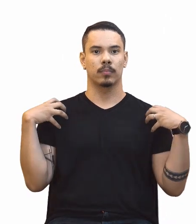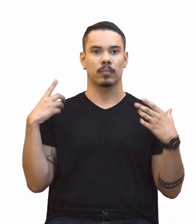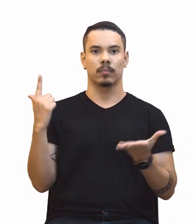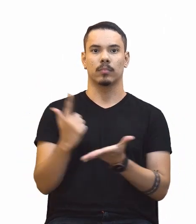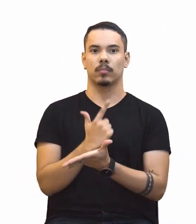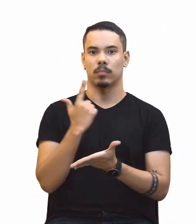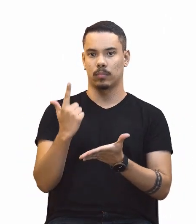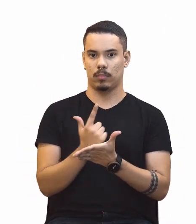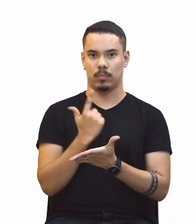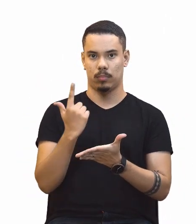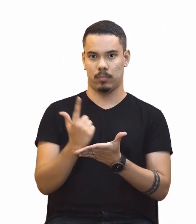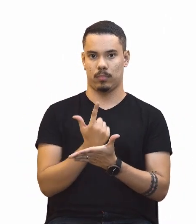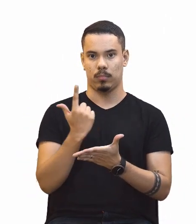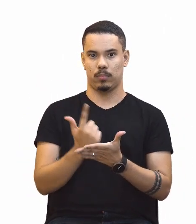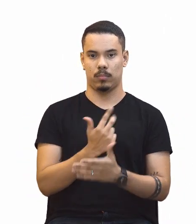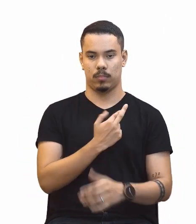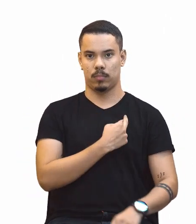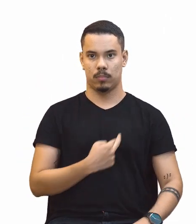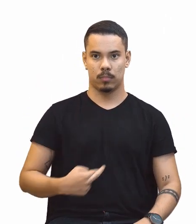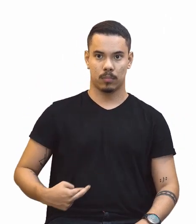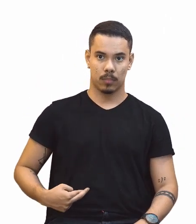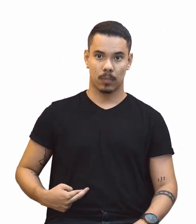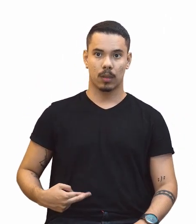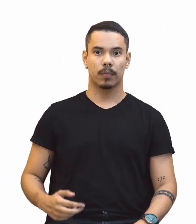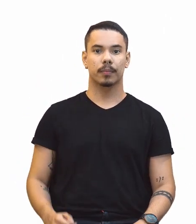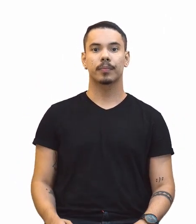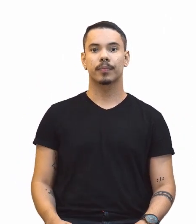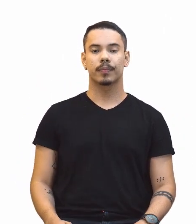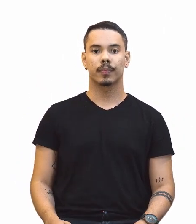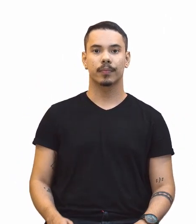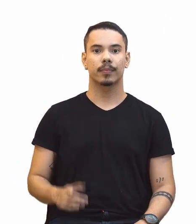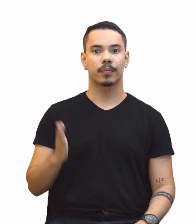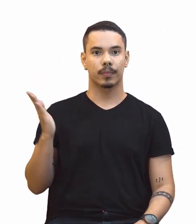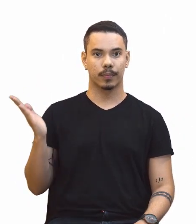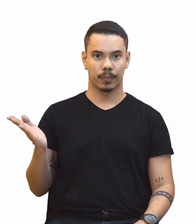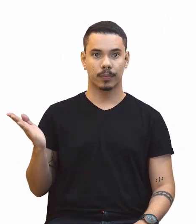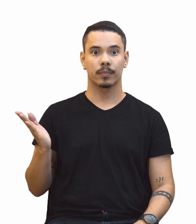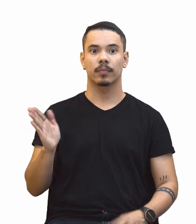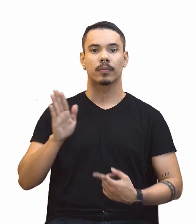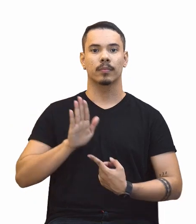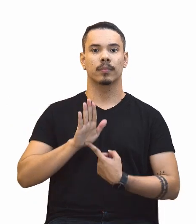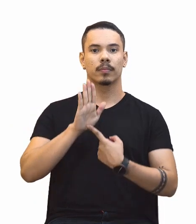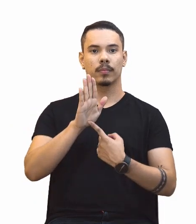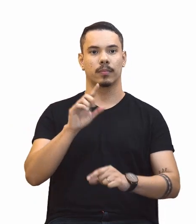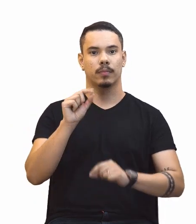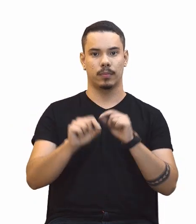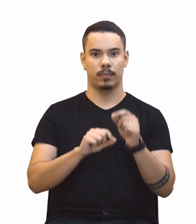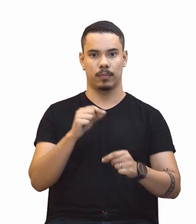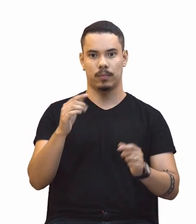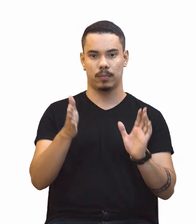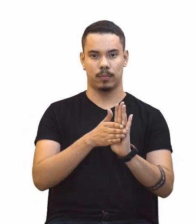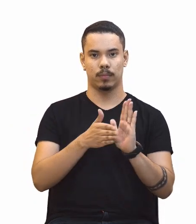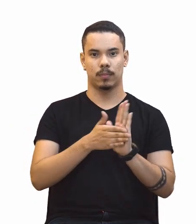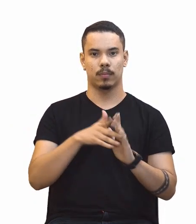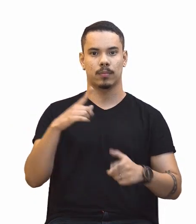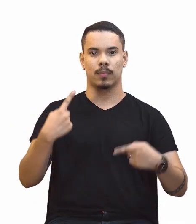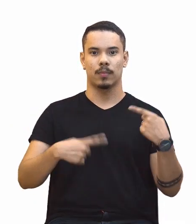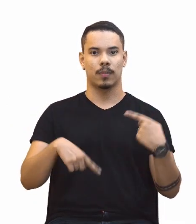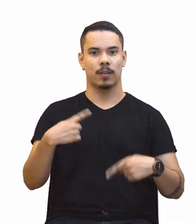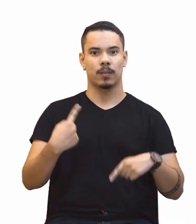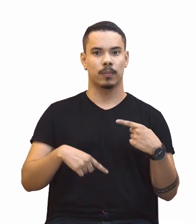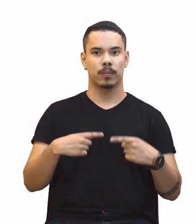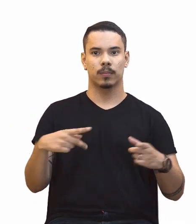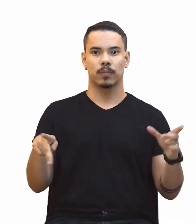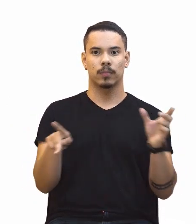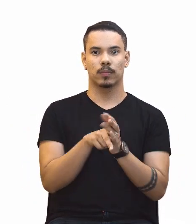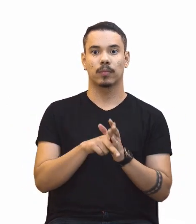obra A República. E essa alegoria, ela apresenta o plano político, da qual aquele que